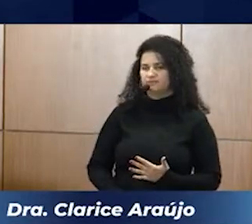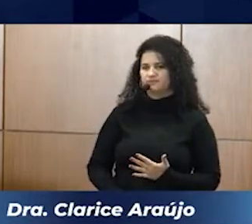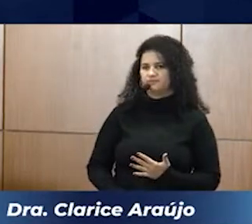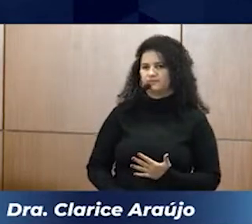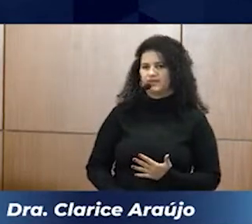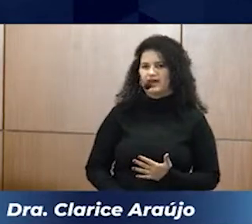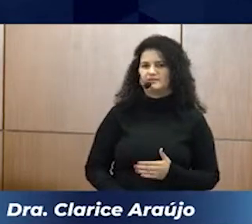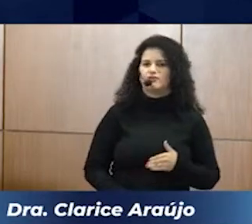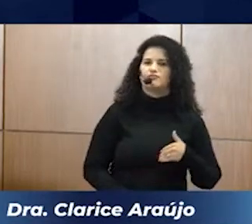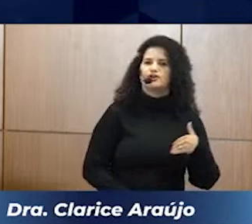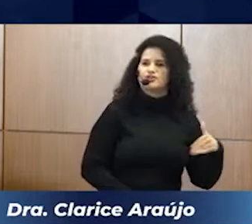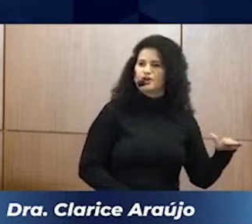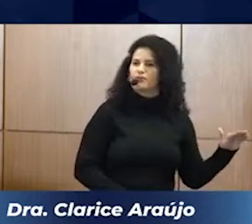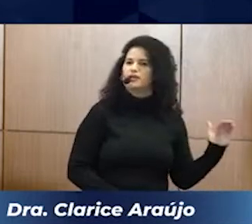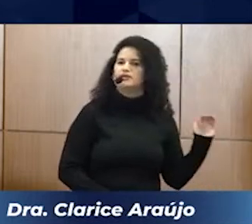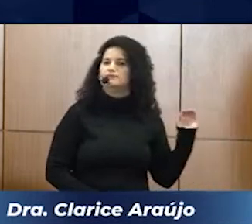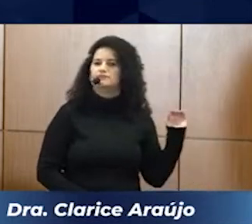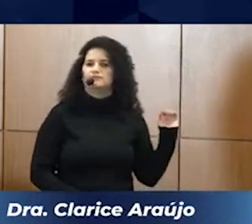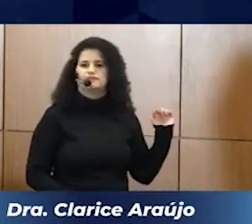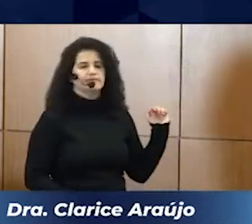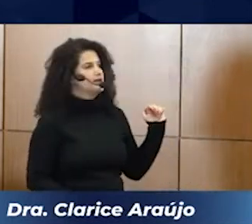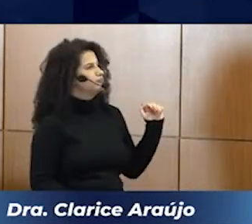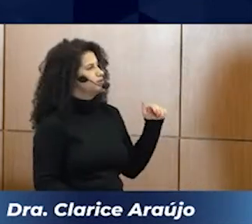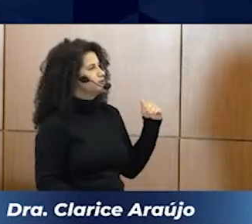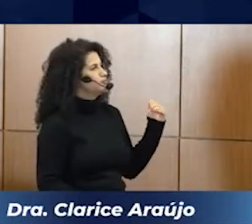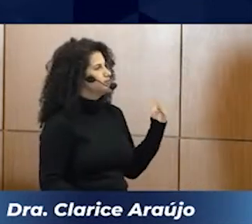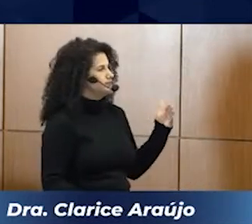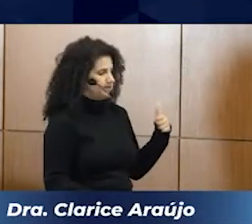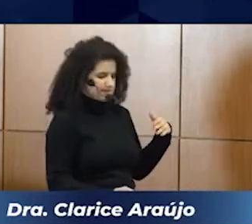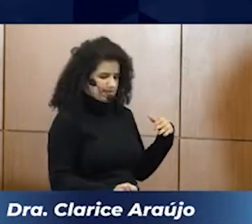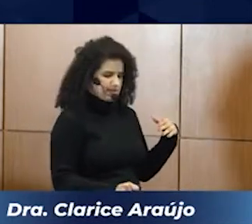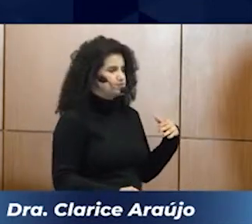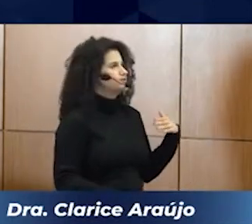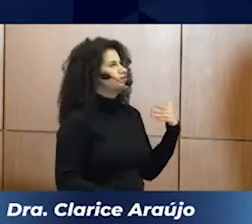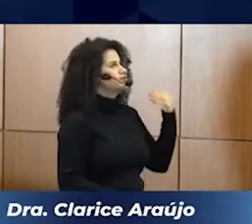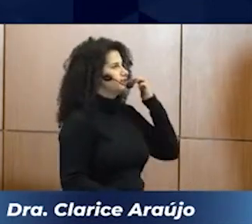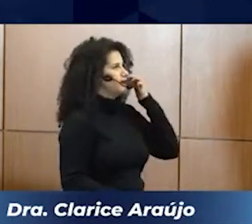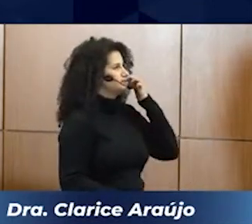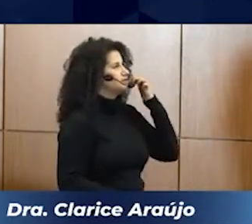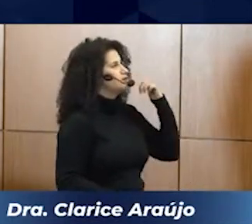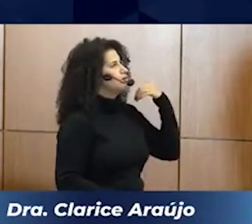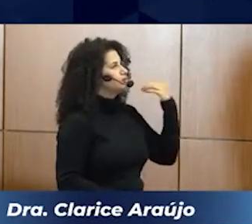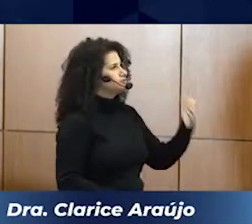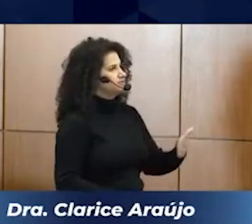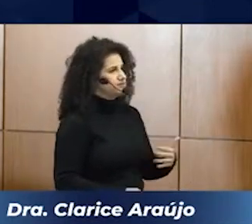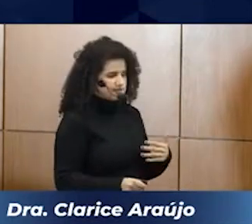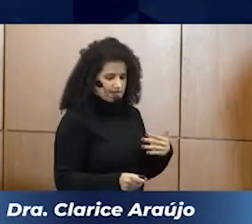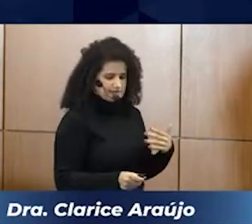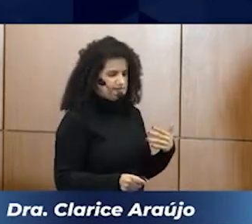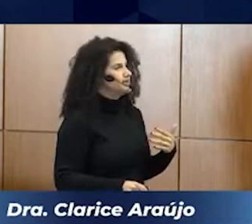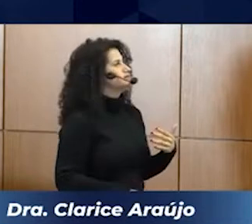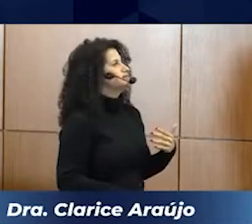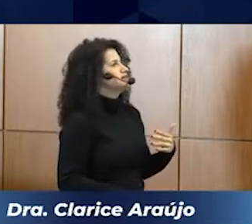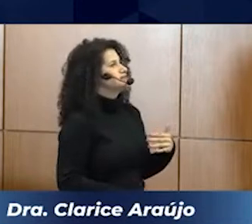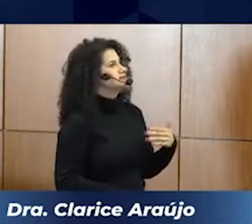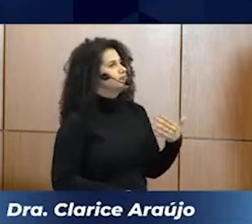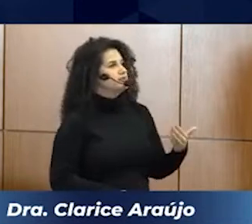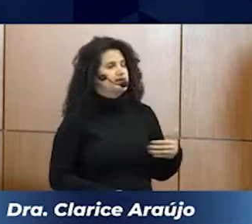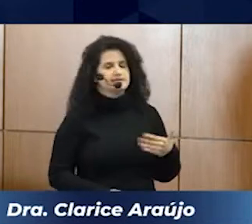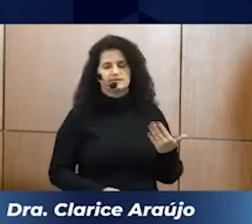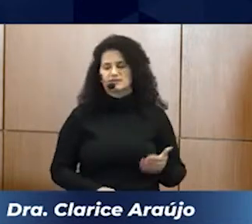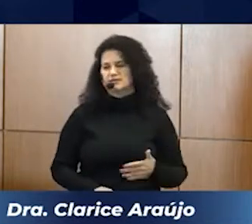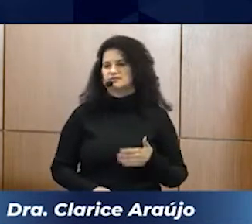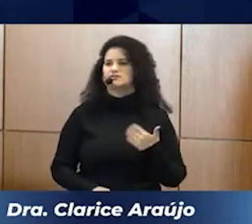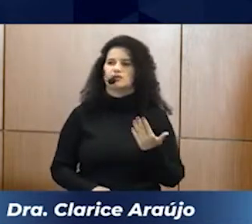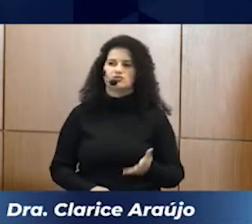aleatorizado. Tá? Então, foi chão aí, né, para a gente poder trazer isso, e a gente traz outros resultados interessantes